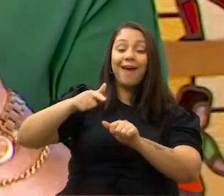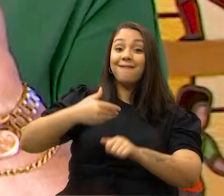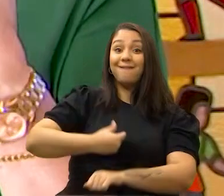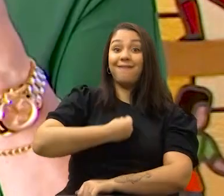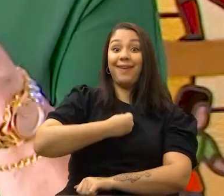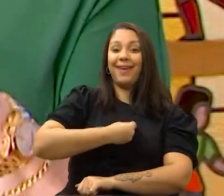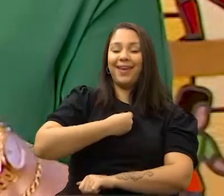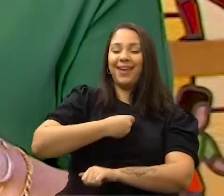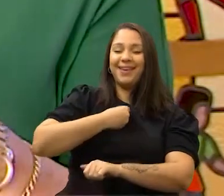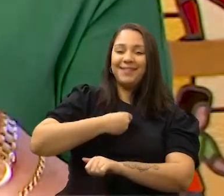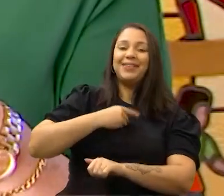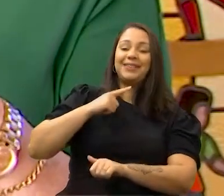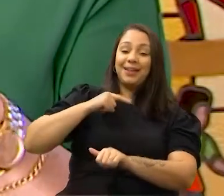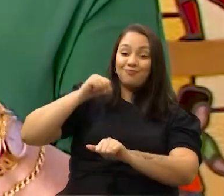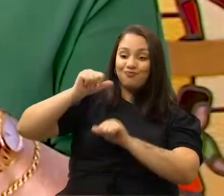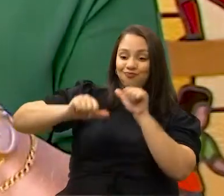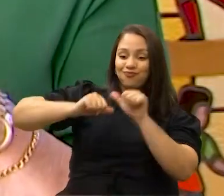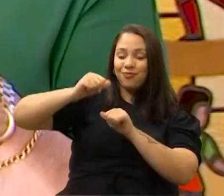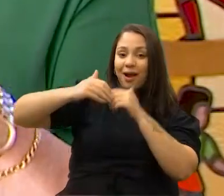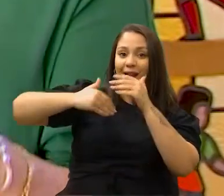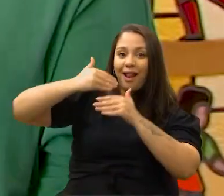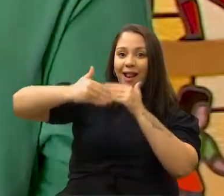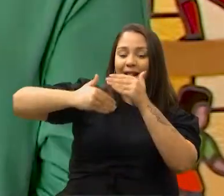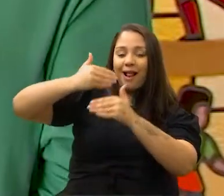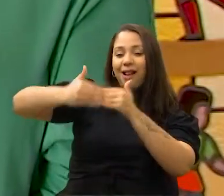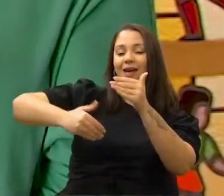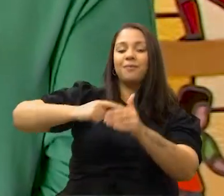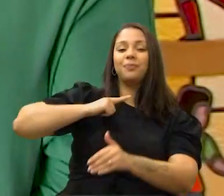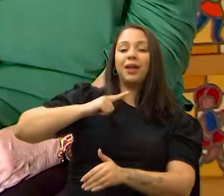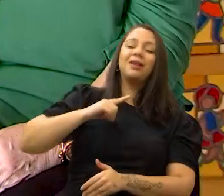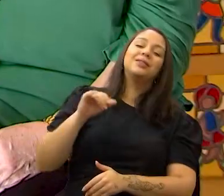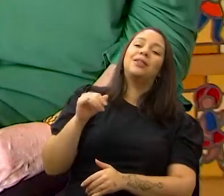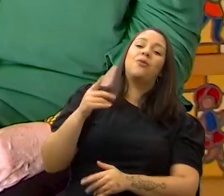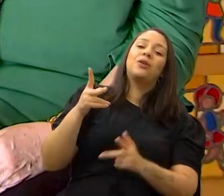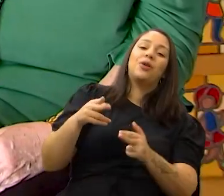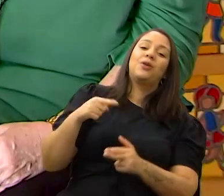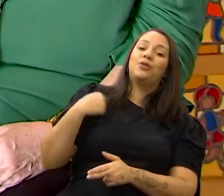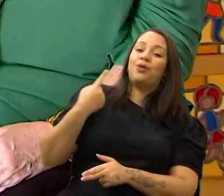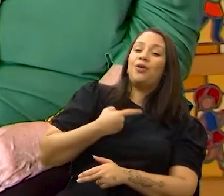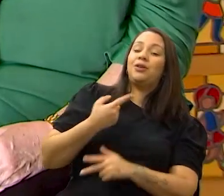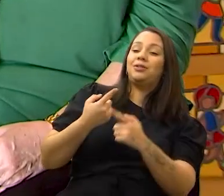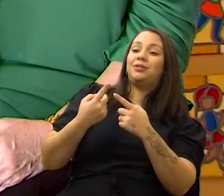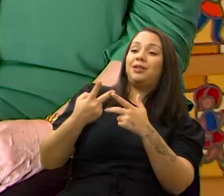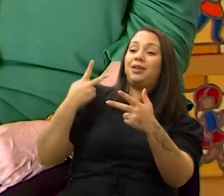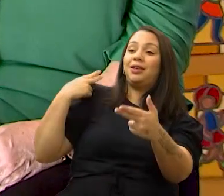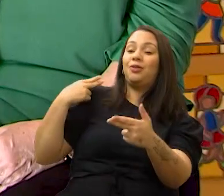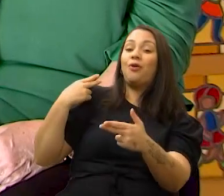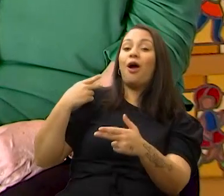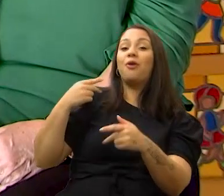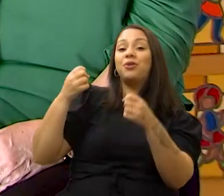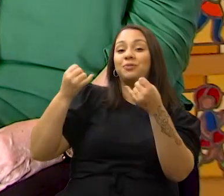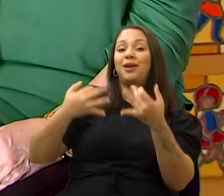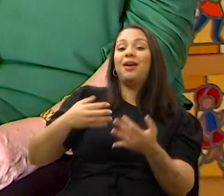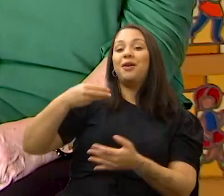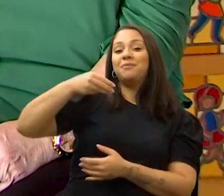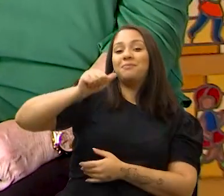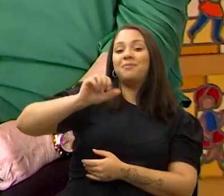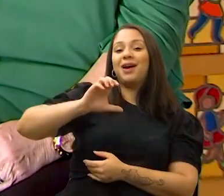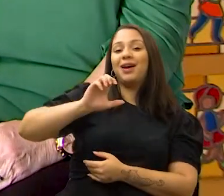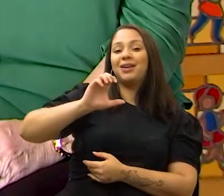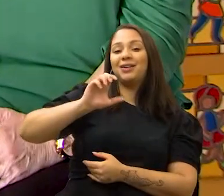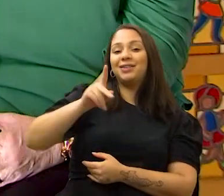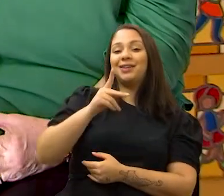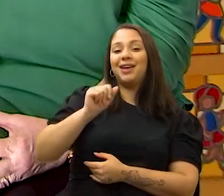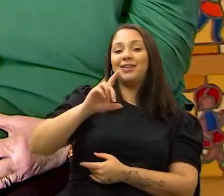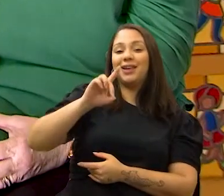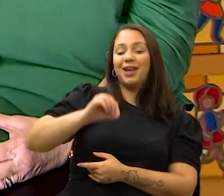um organismo vivo, né, sempre evoluindo, senão nós estaríamos falando como Machado de Assis aqui,